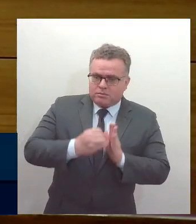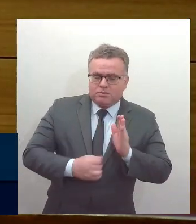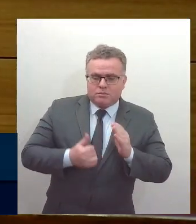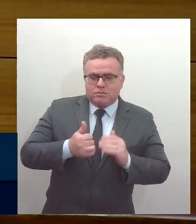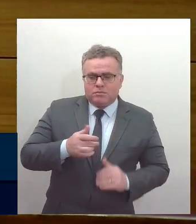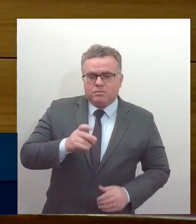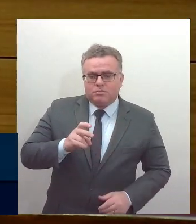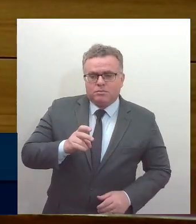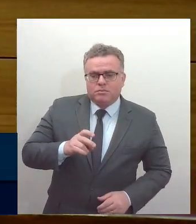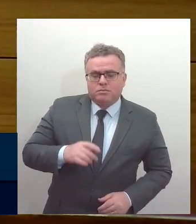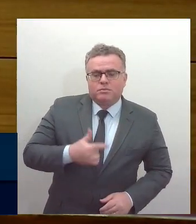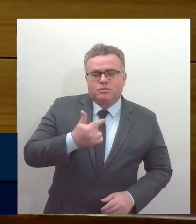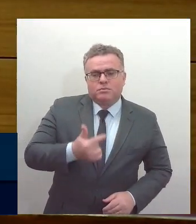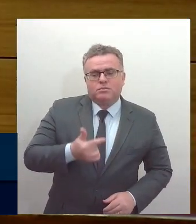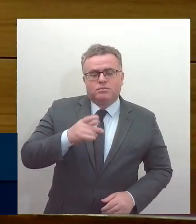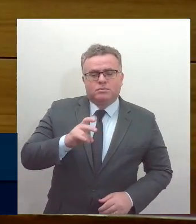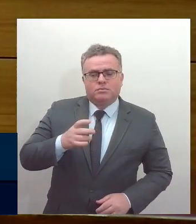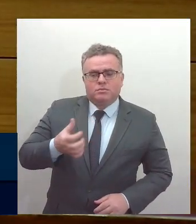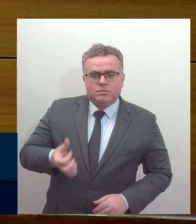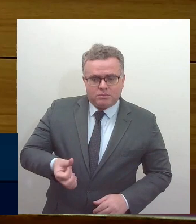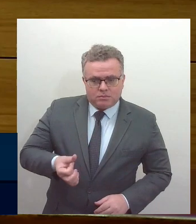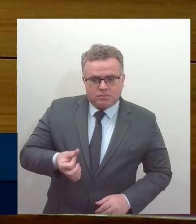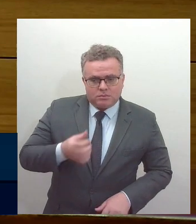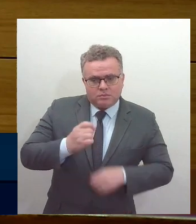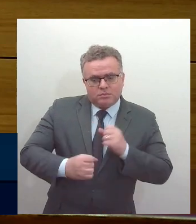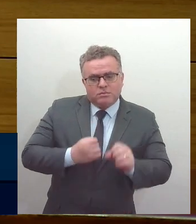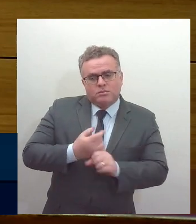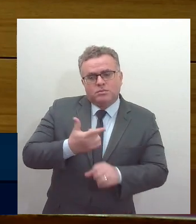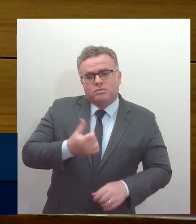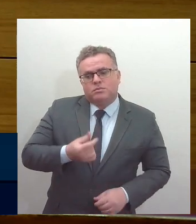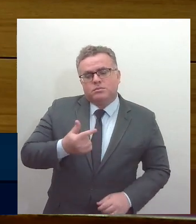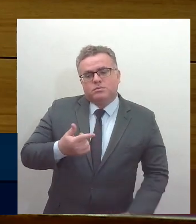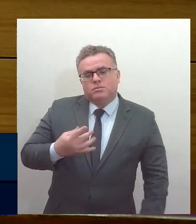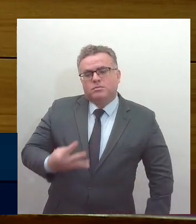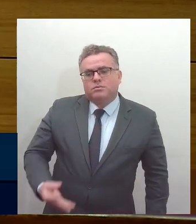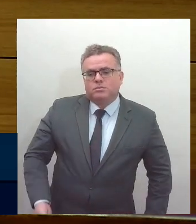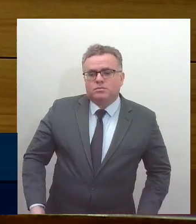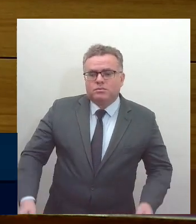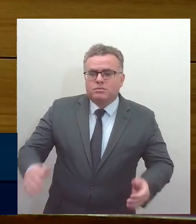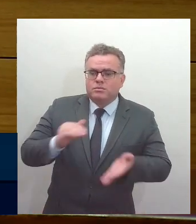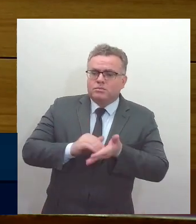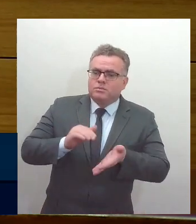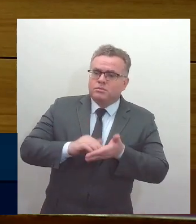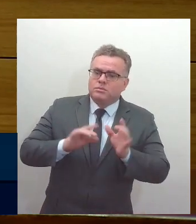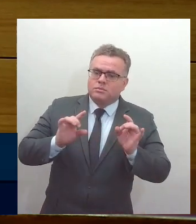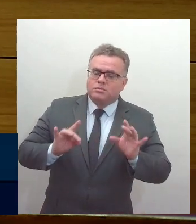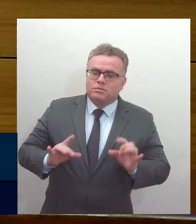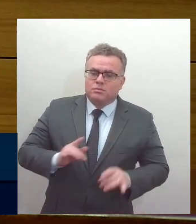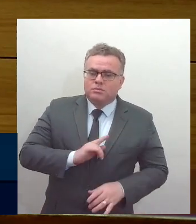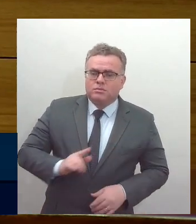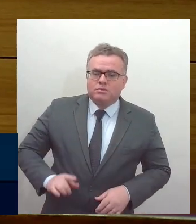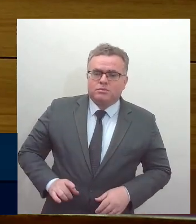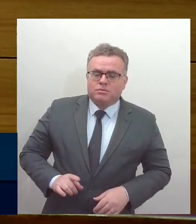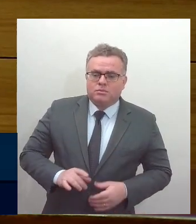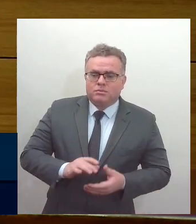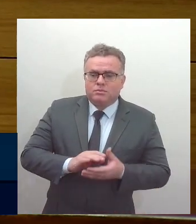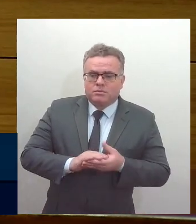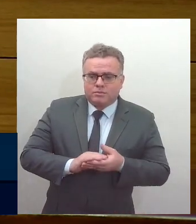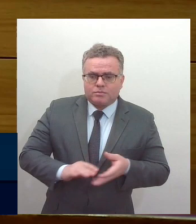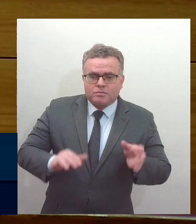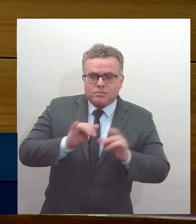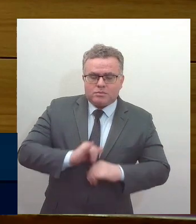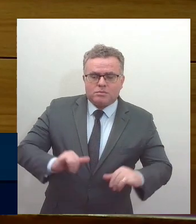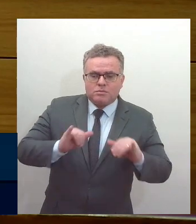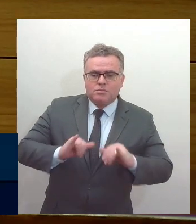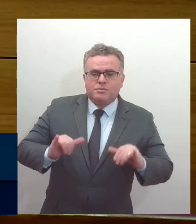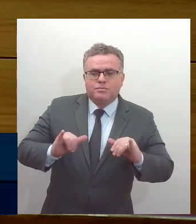256/2024 da Secretaria Especial do Gabinete do Governador, comunicando a realização do programa Governo Itinerante Sergipe